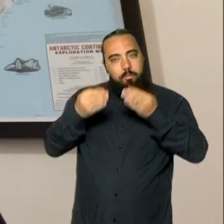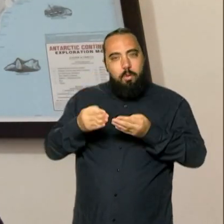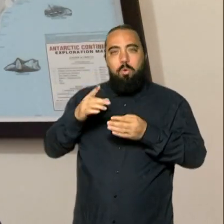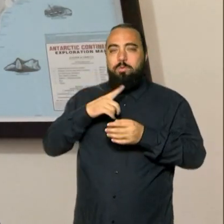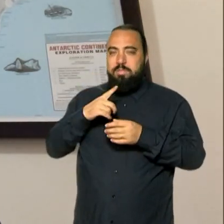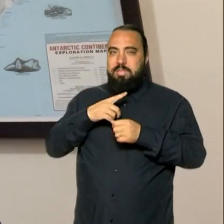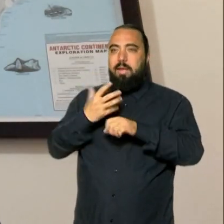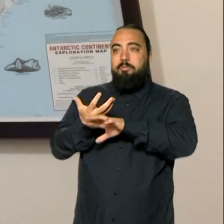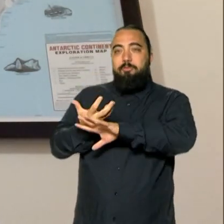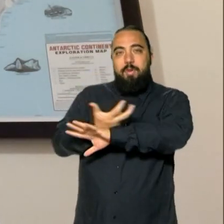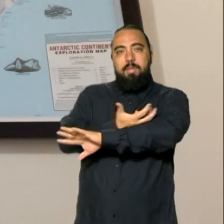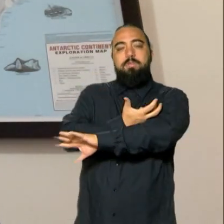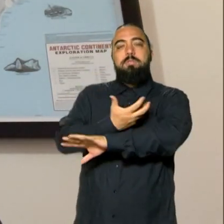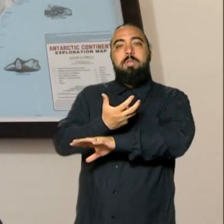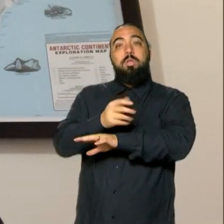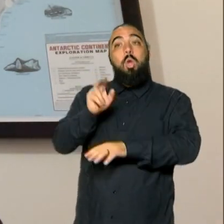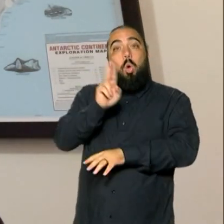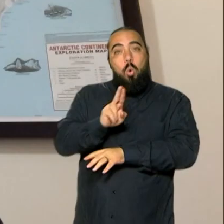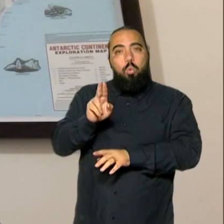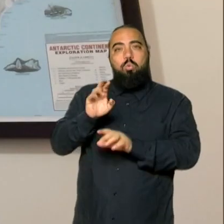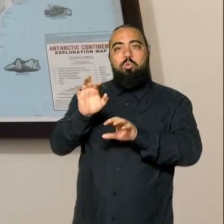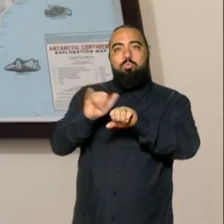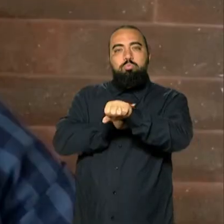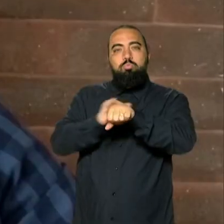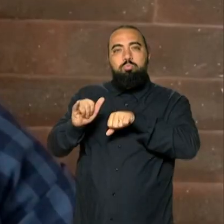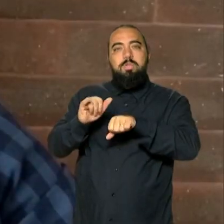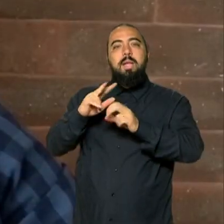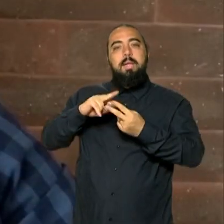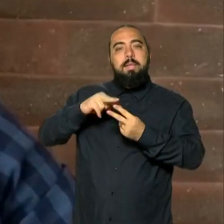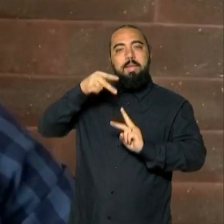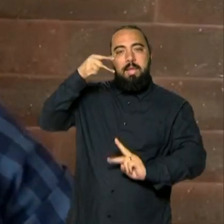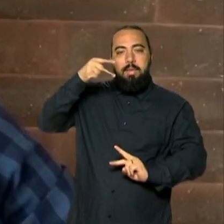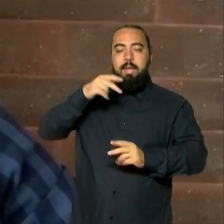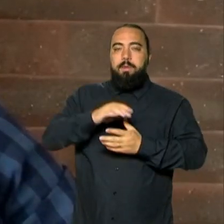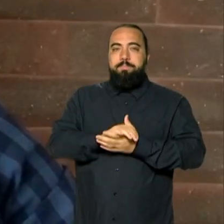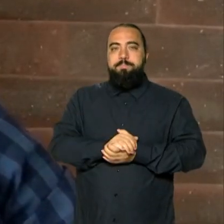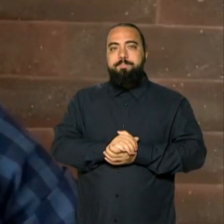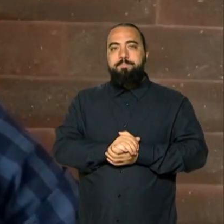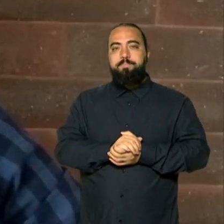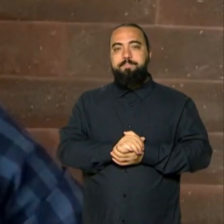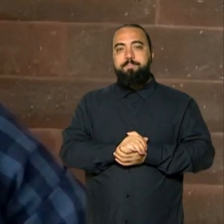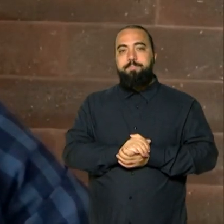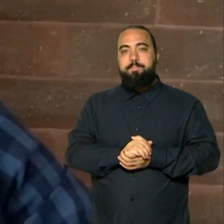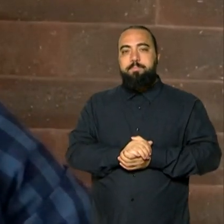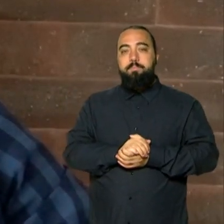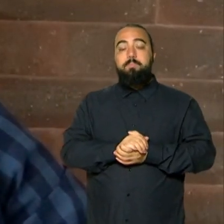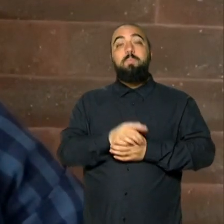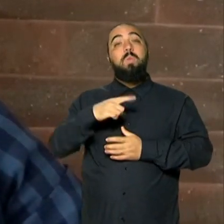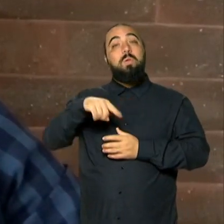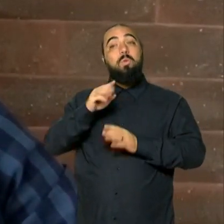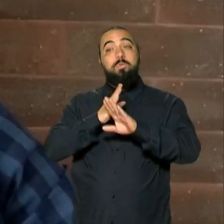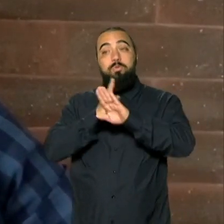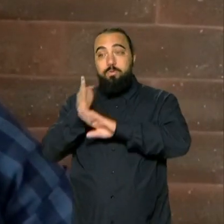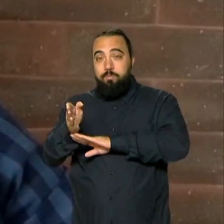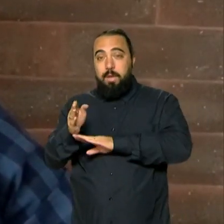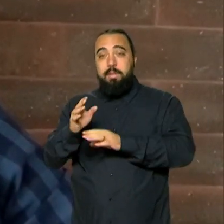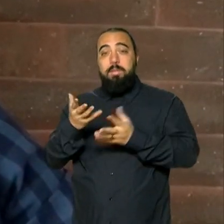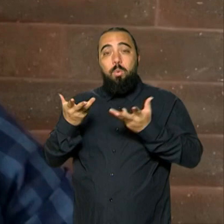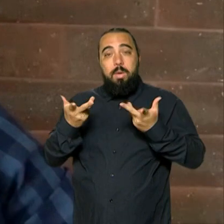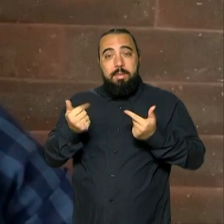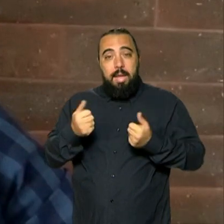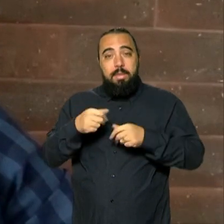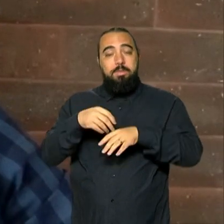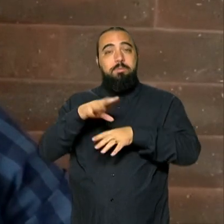ferramentas moleculares, né? o famoso DNA. Nós temos que ir lá fazer uma ciência de qualidade, trazer novas